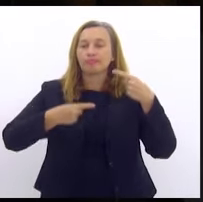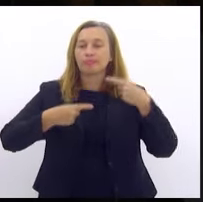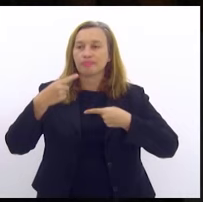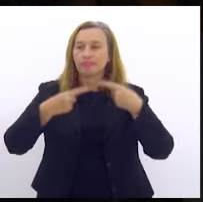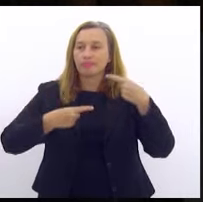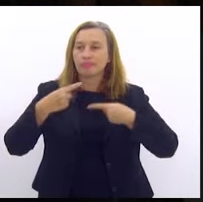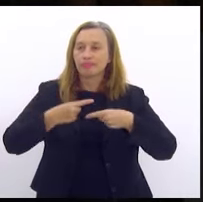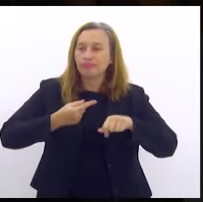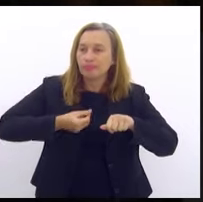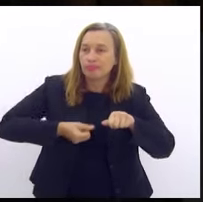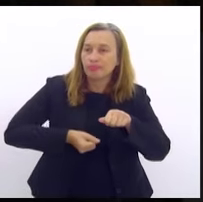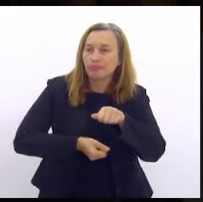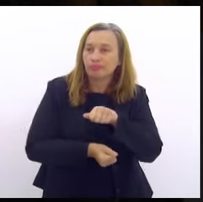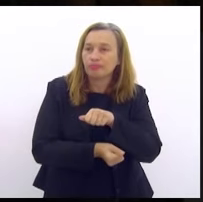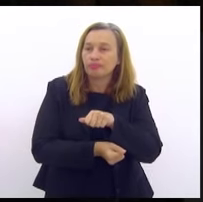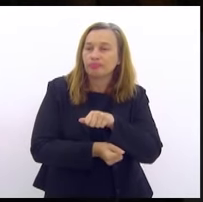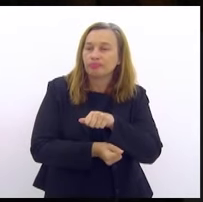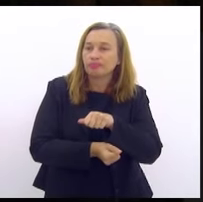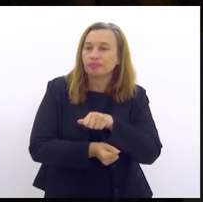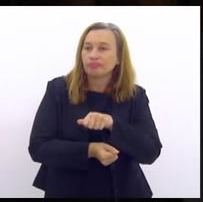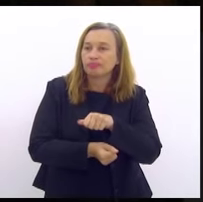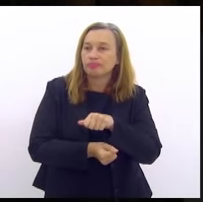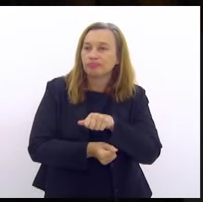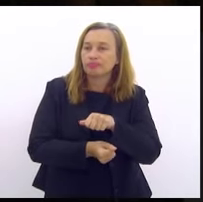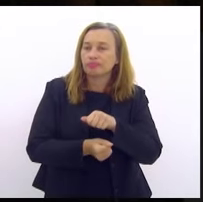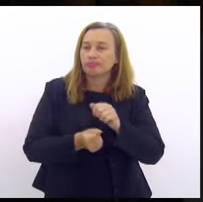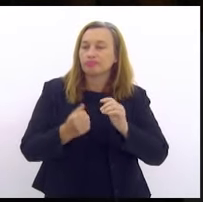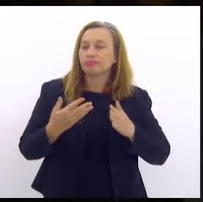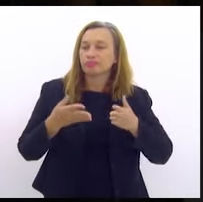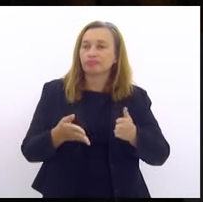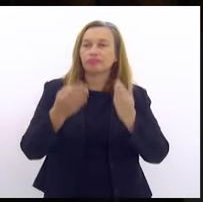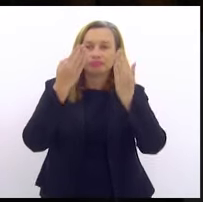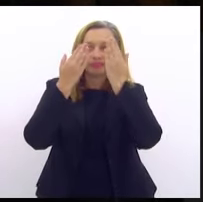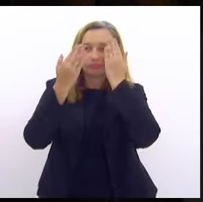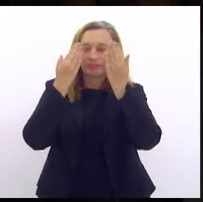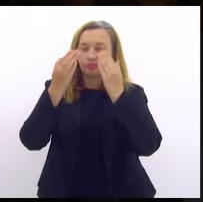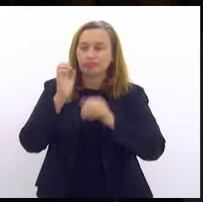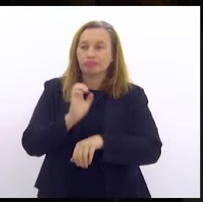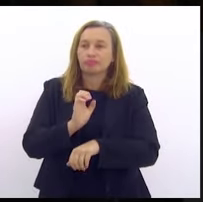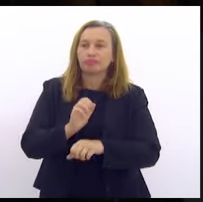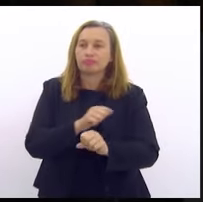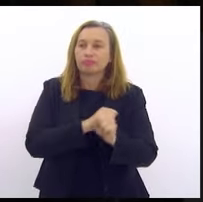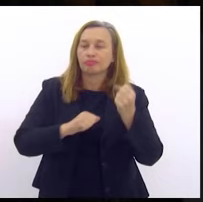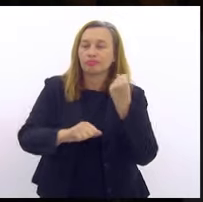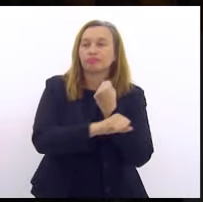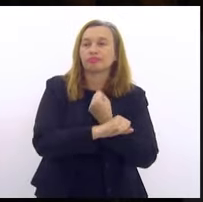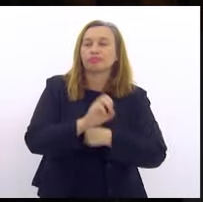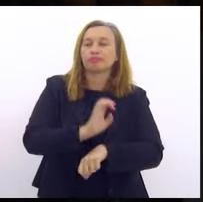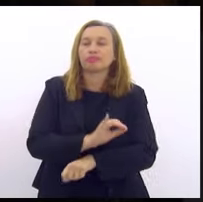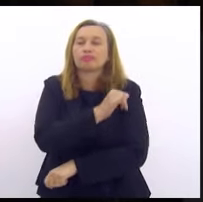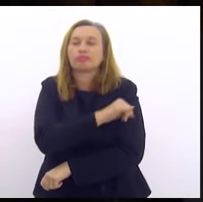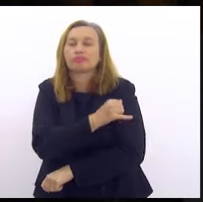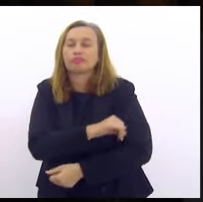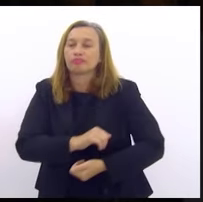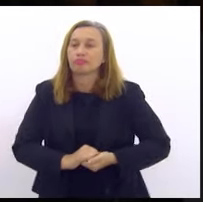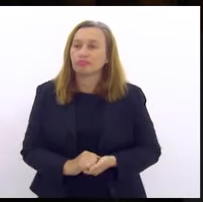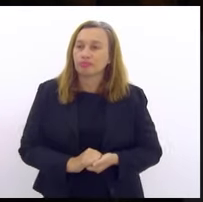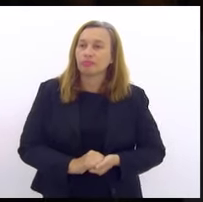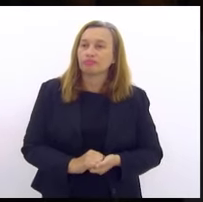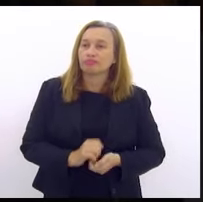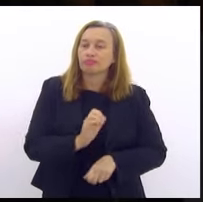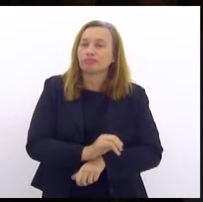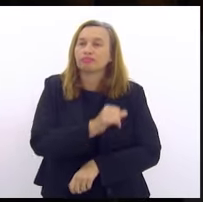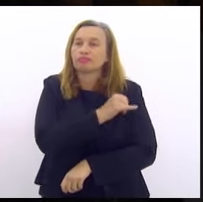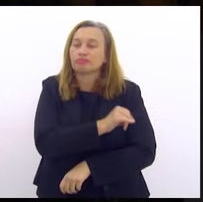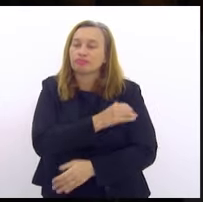de financiamento da rede de atenção psicossocial no Estado do Rio de Janeiro. O Estado do Rio de Janeiro